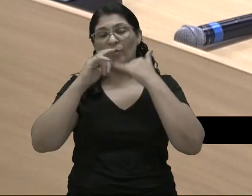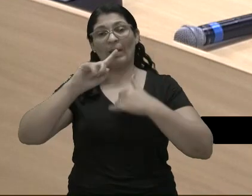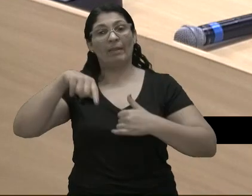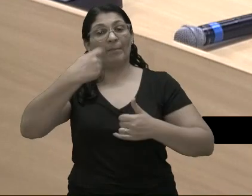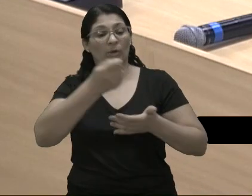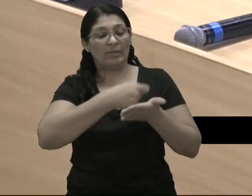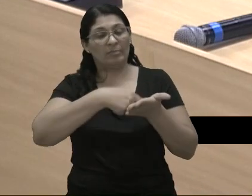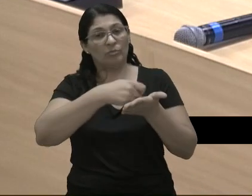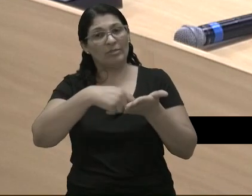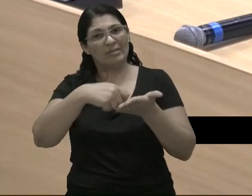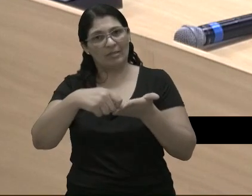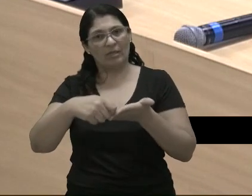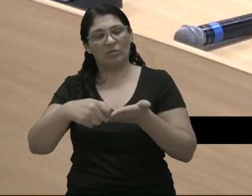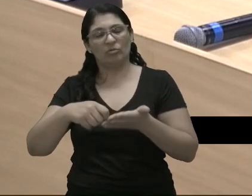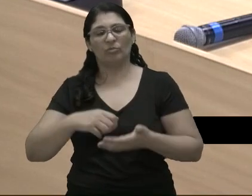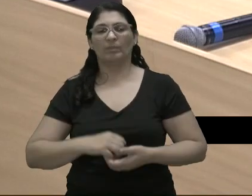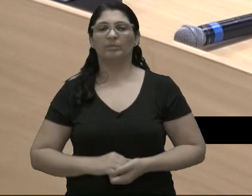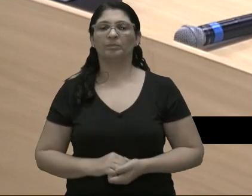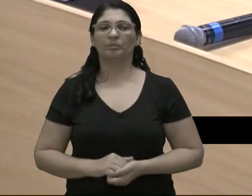escrito.